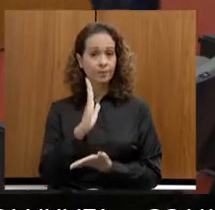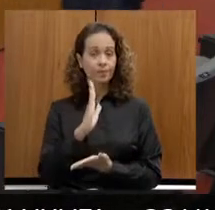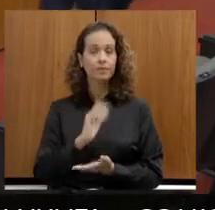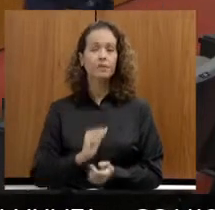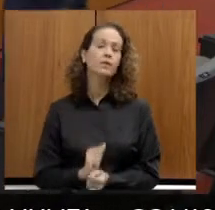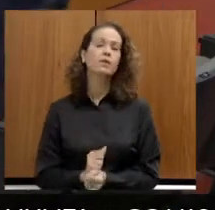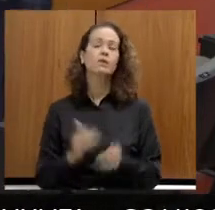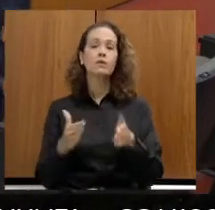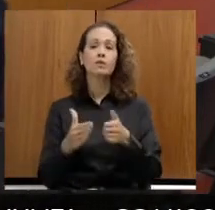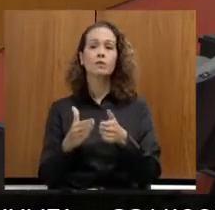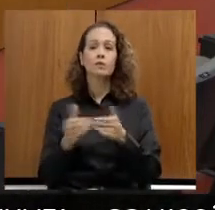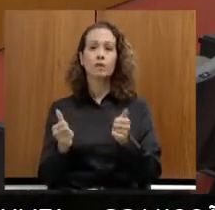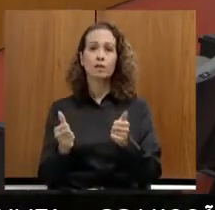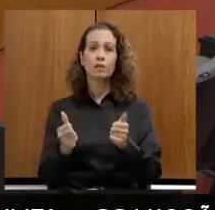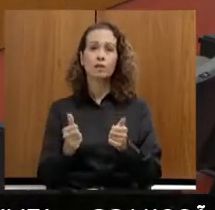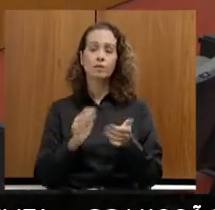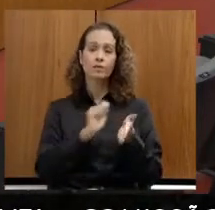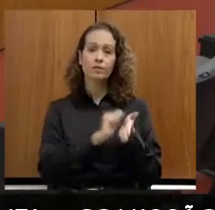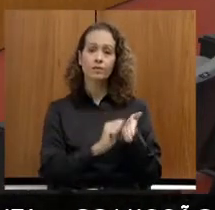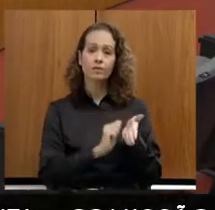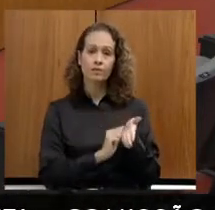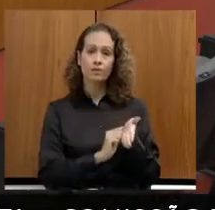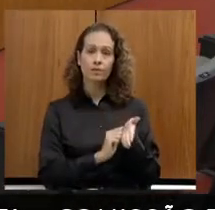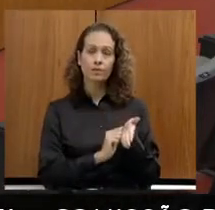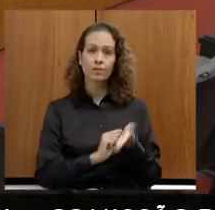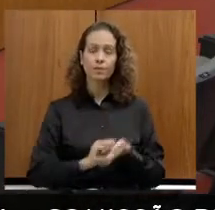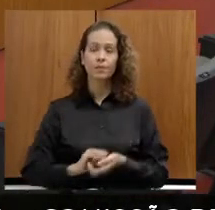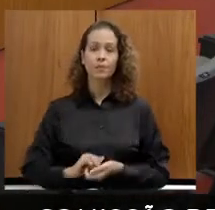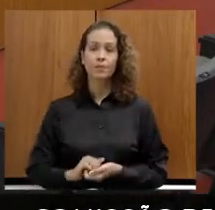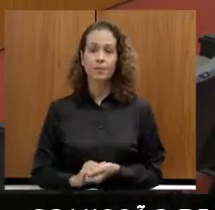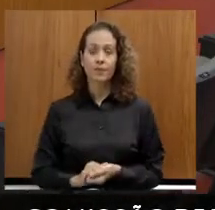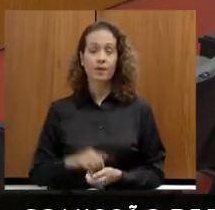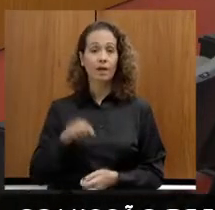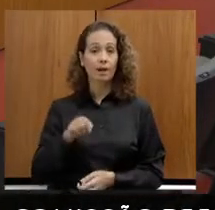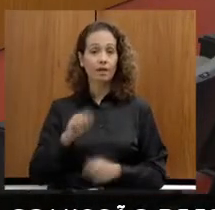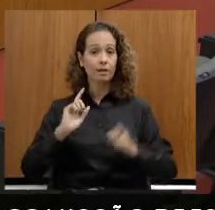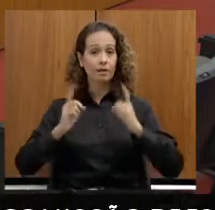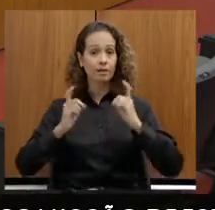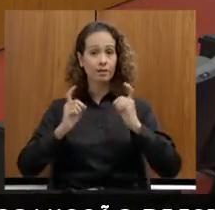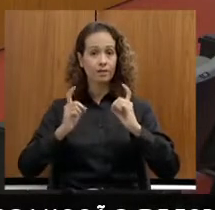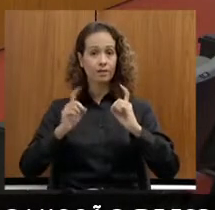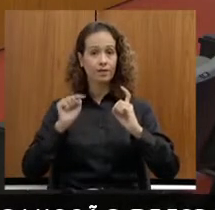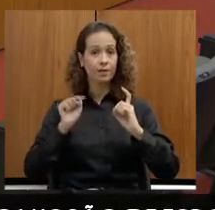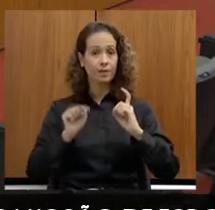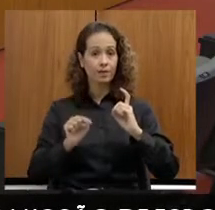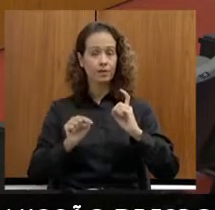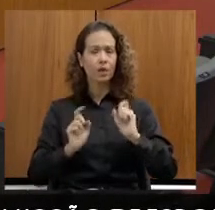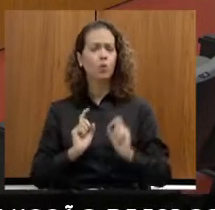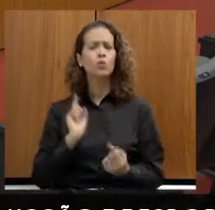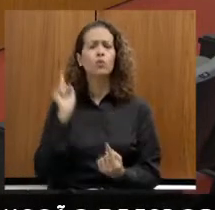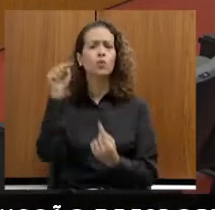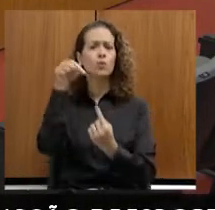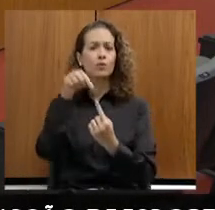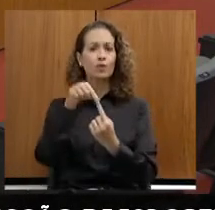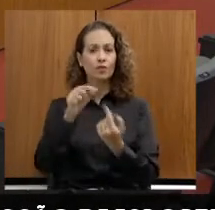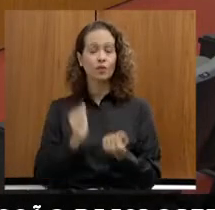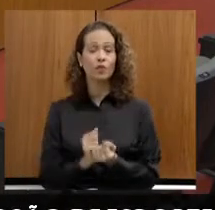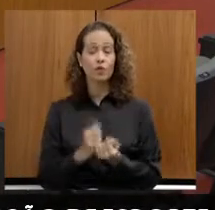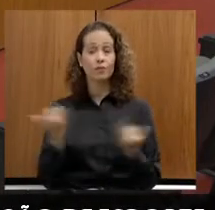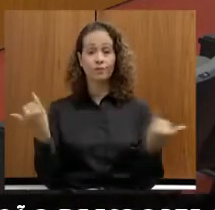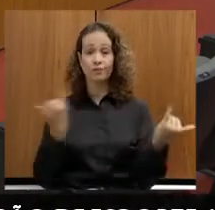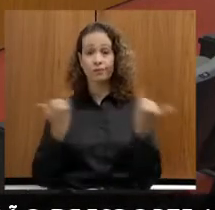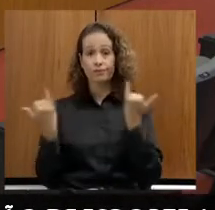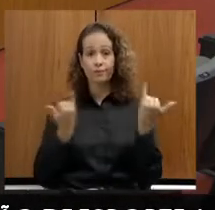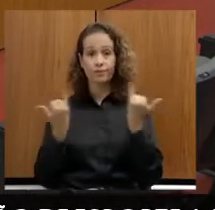solicita sua subscrição. Esta reunião se destina a prestar informações